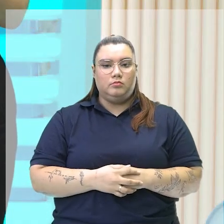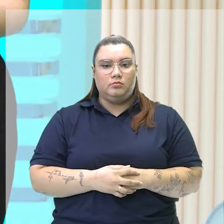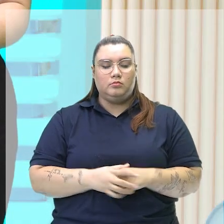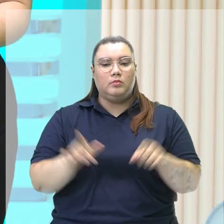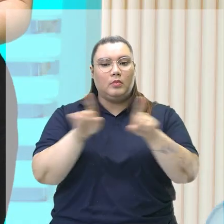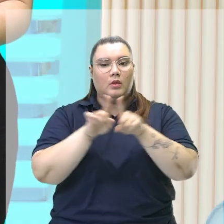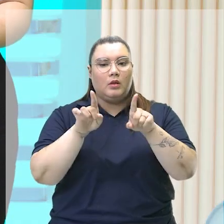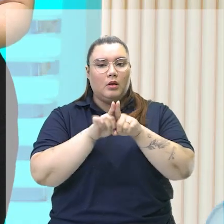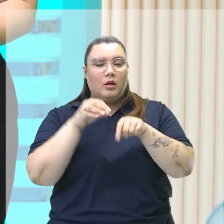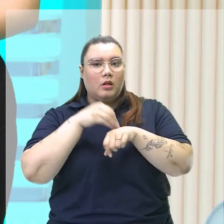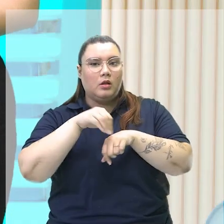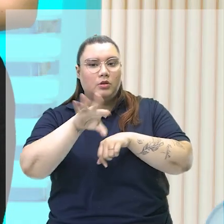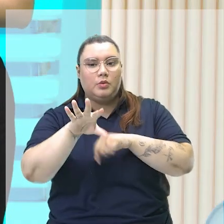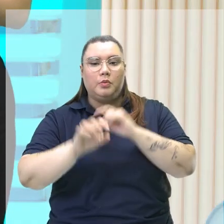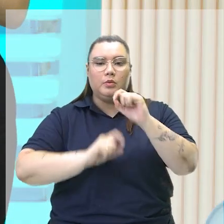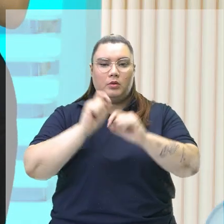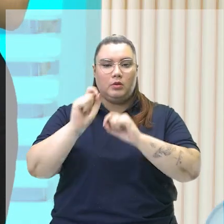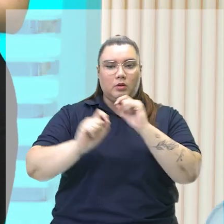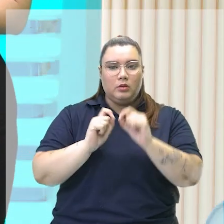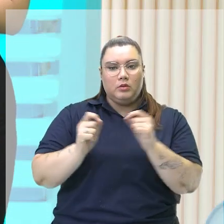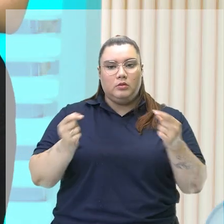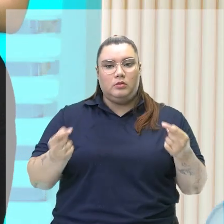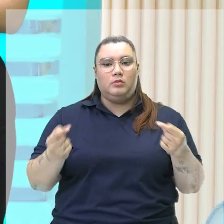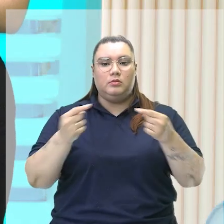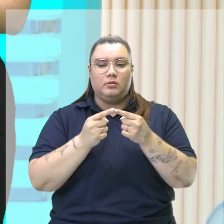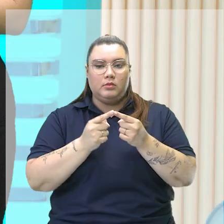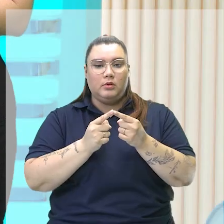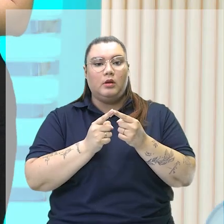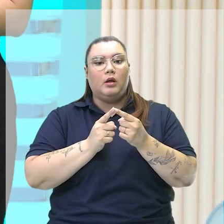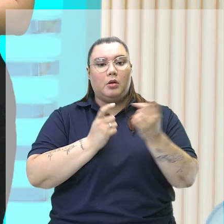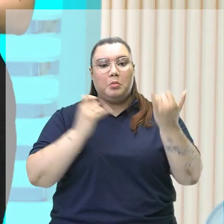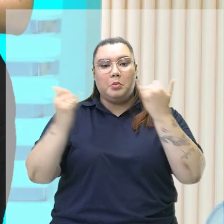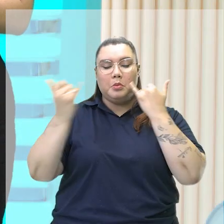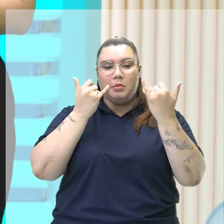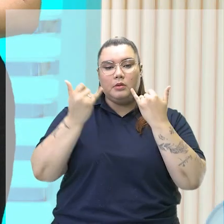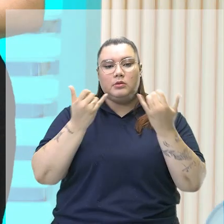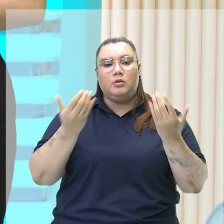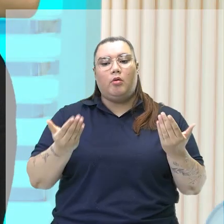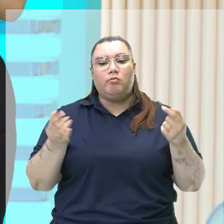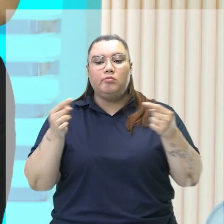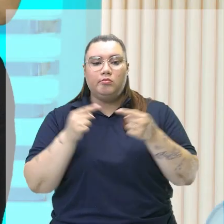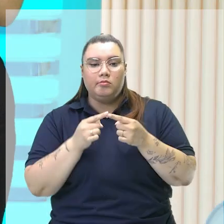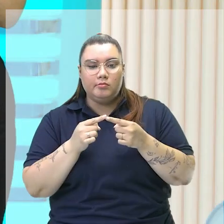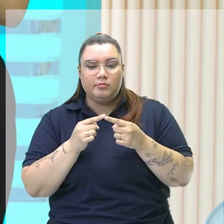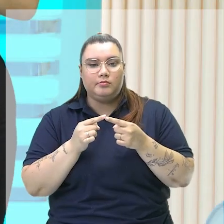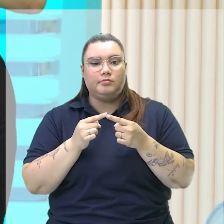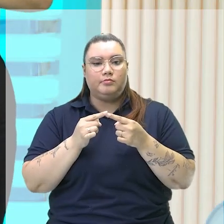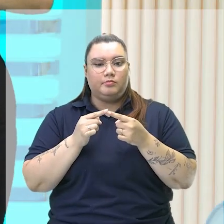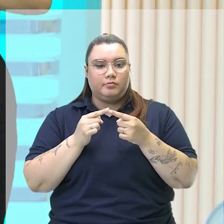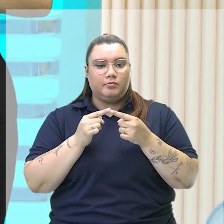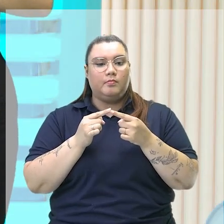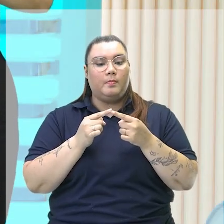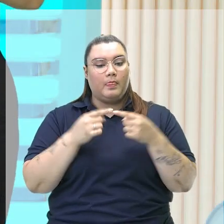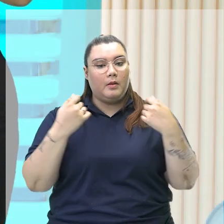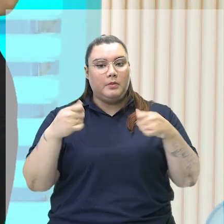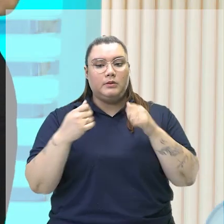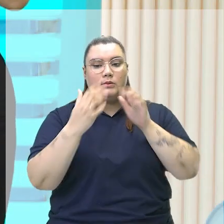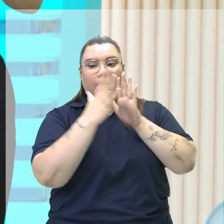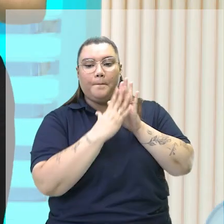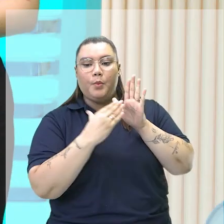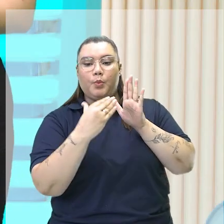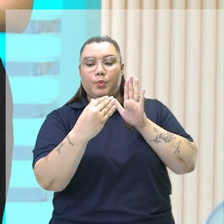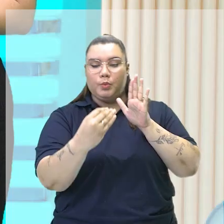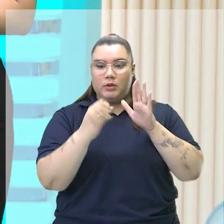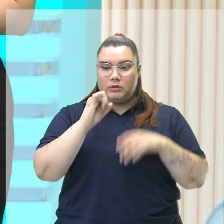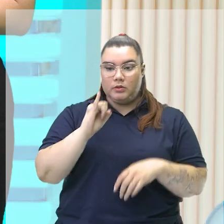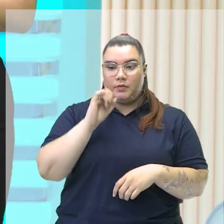Lembrando que a luta também, ela tem aqueles pontos a serem observados, como, por exemplo, dar exemplo, né? Se você é uma pessoa